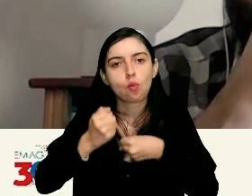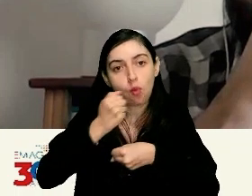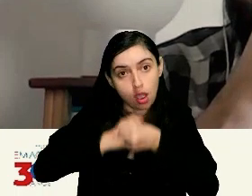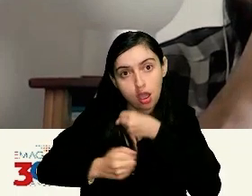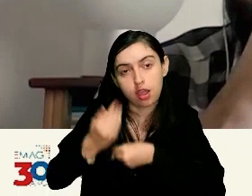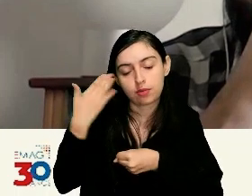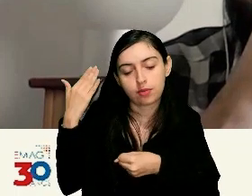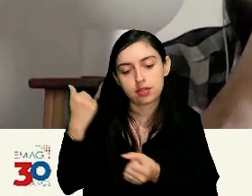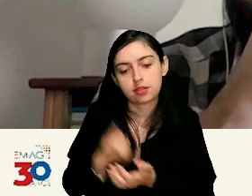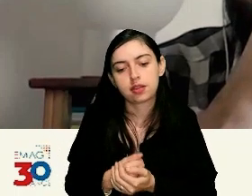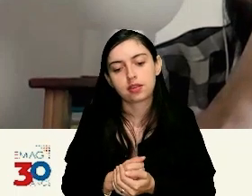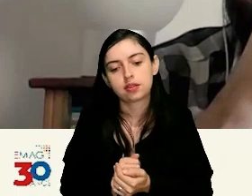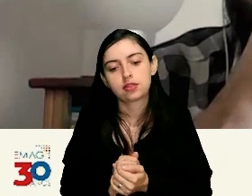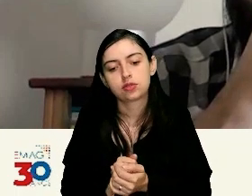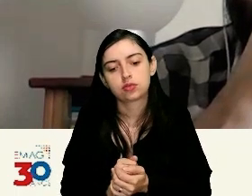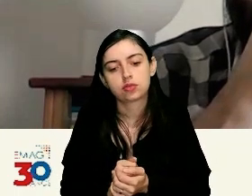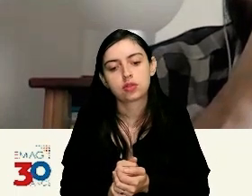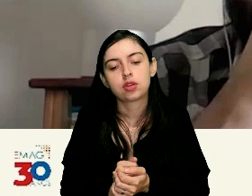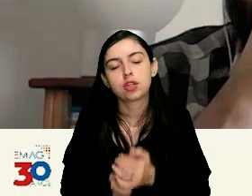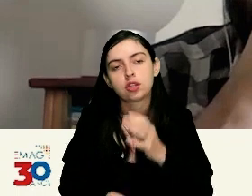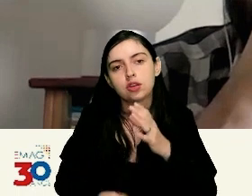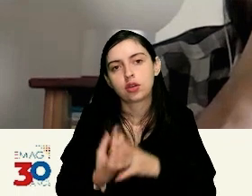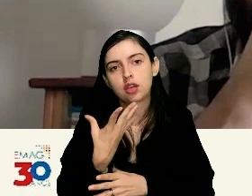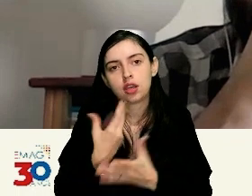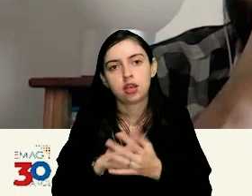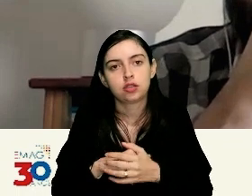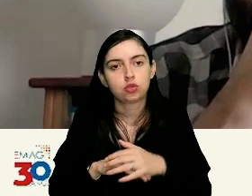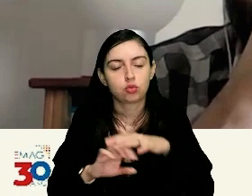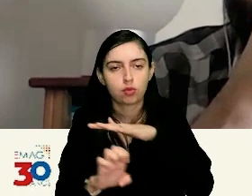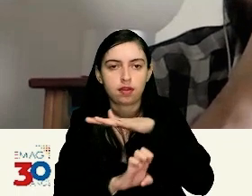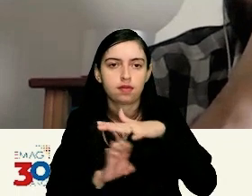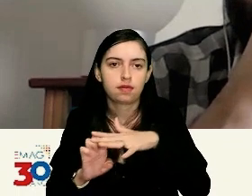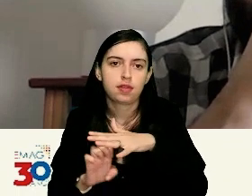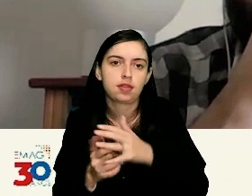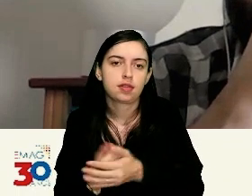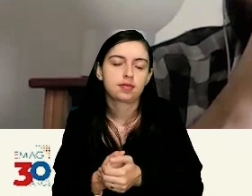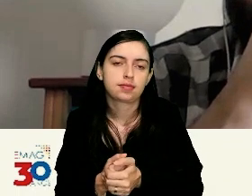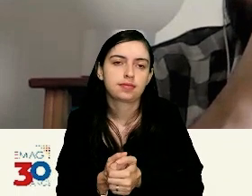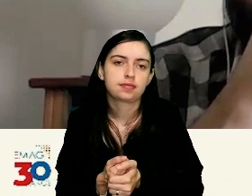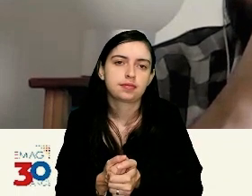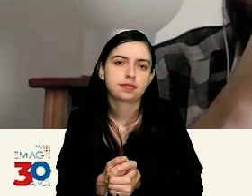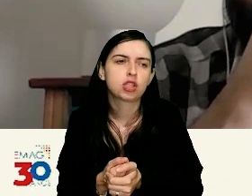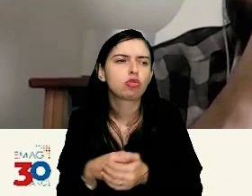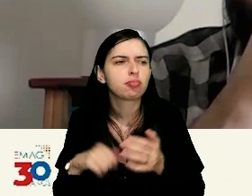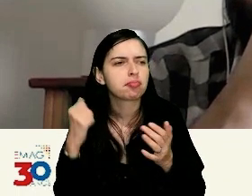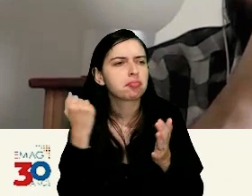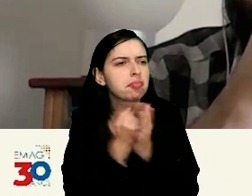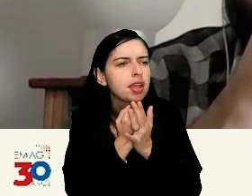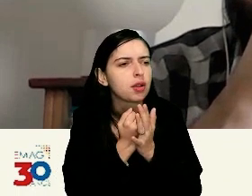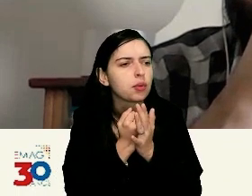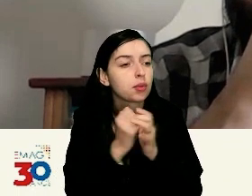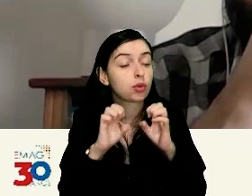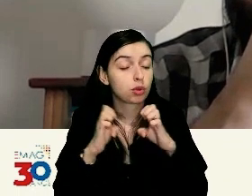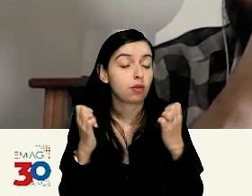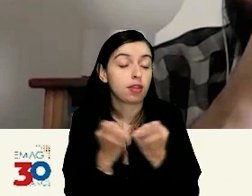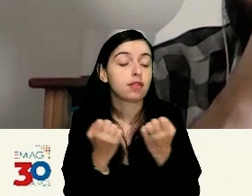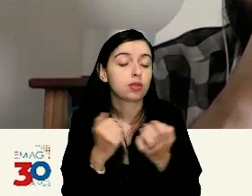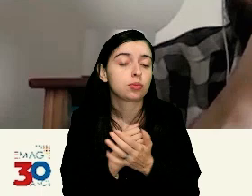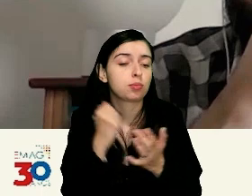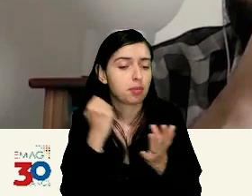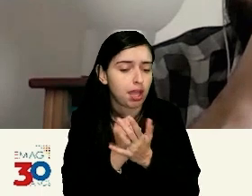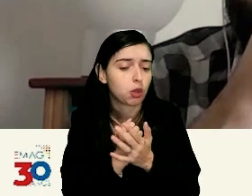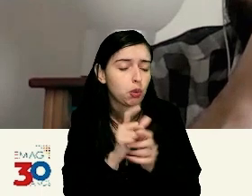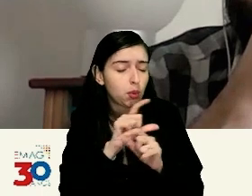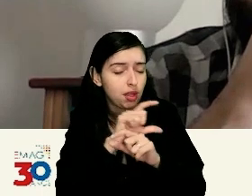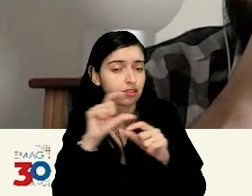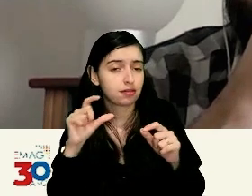atuais, esse evento que eu produzo. E ele falou uma frase que me marcou muito. Eu acho que cabe muito aqui para isso que a gente está falando.